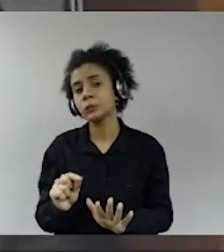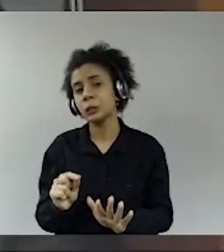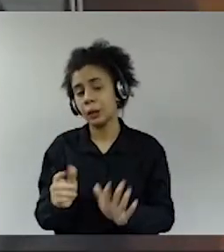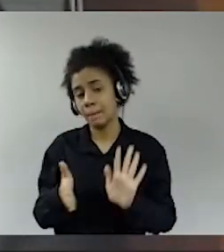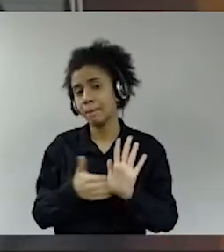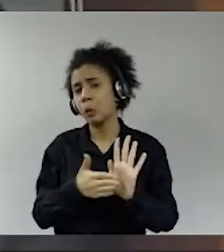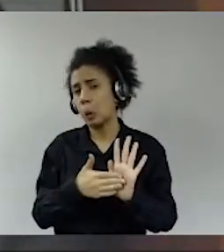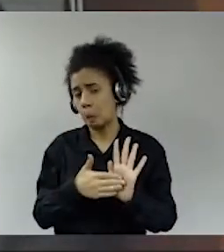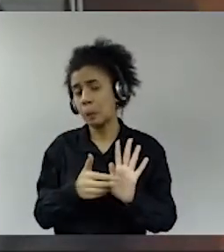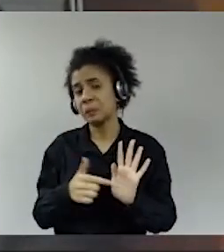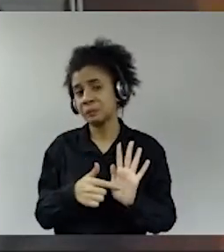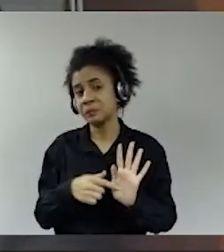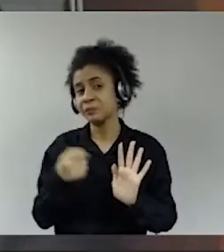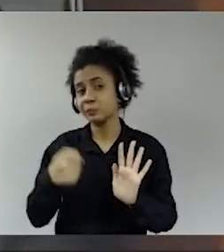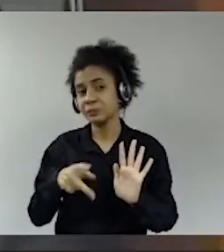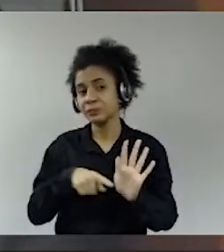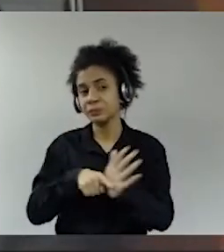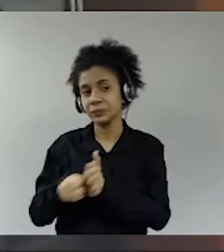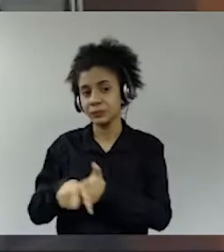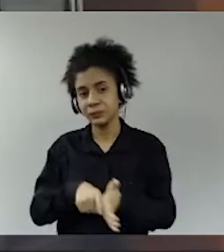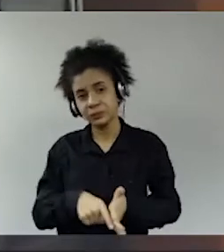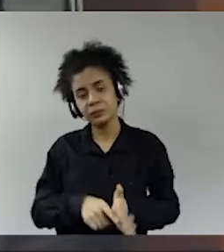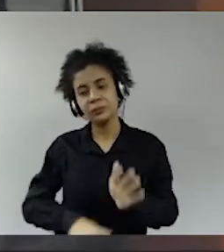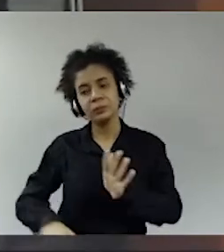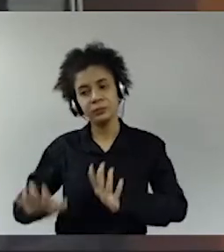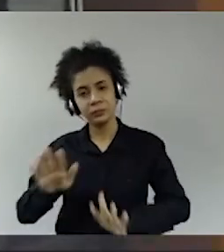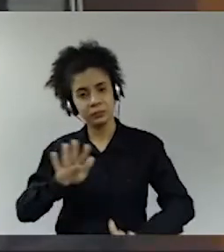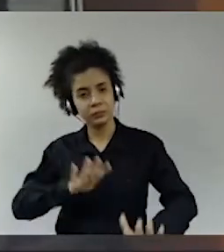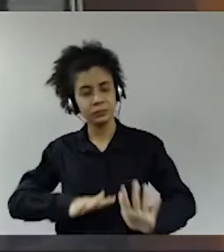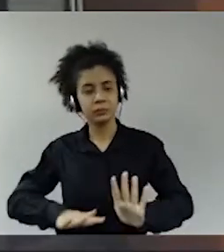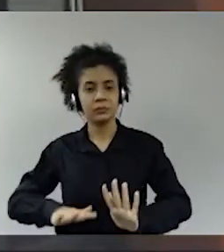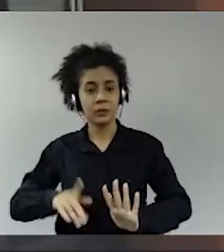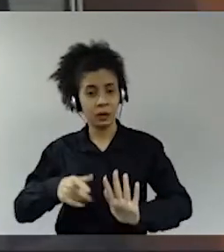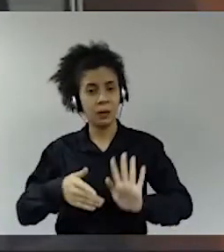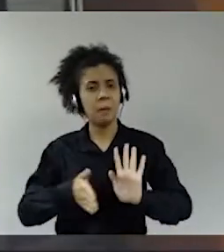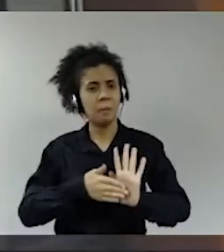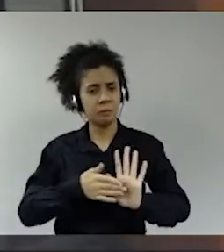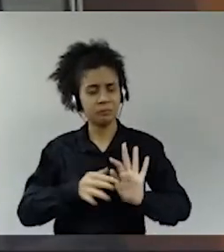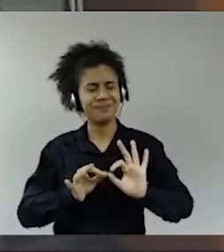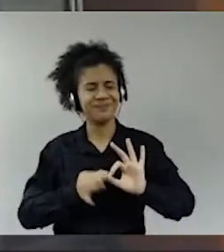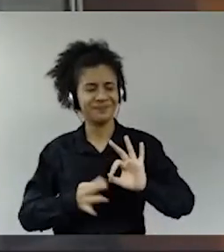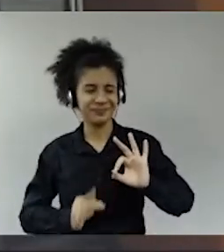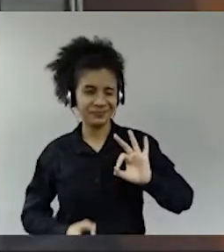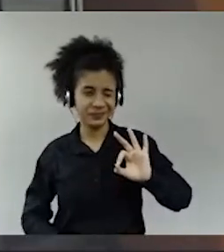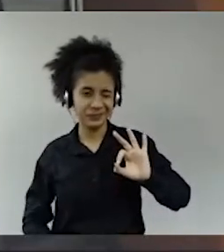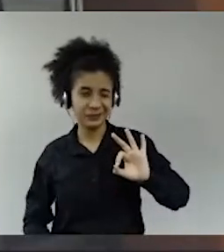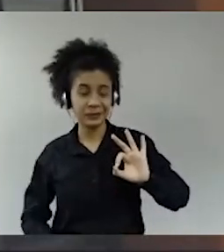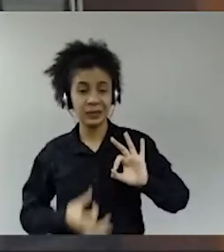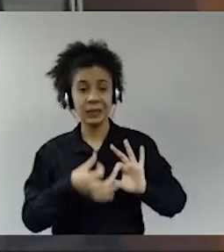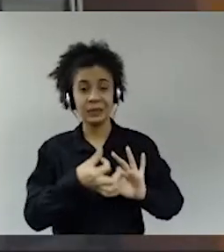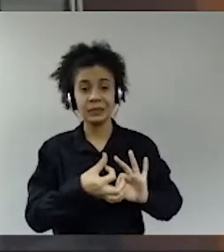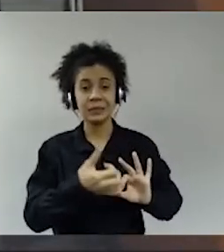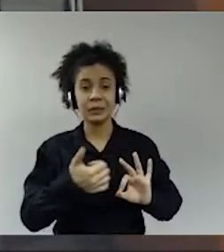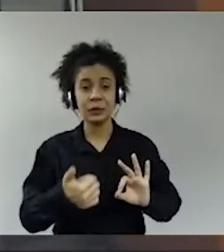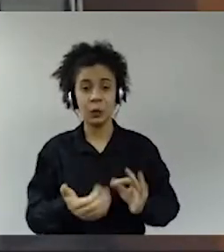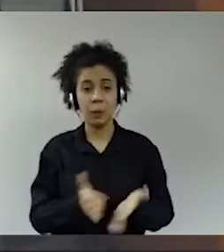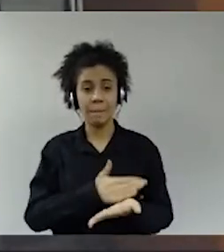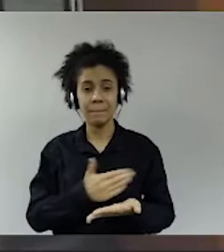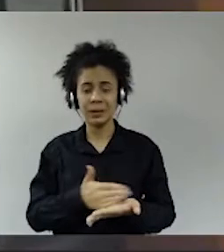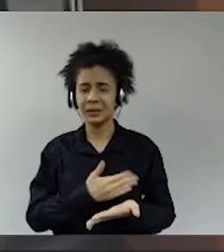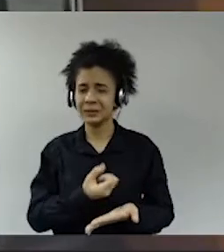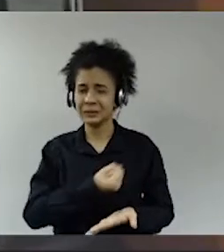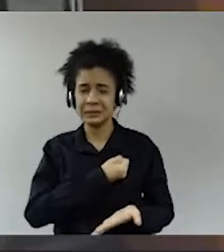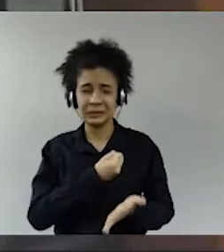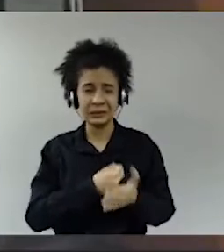projeto precisa ser analisado com muito cuidado. É um projeto extenso, tem 61 páginas,